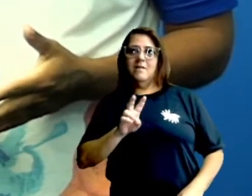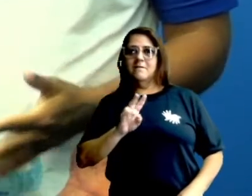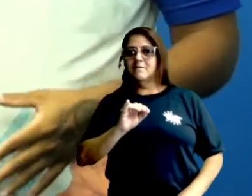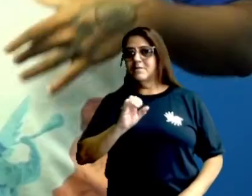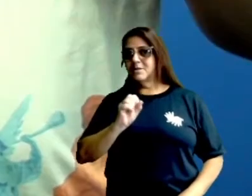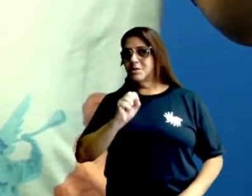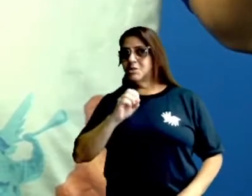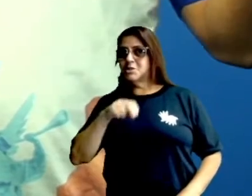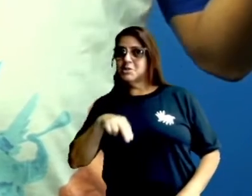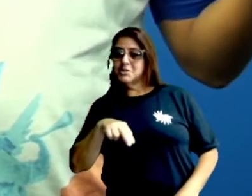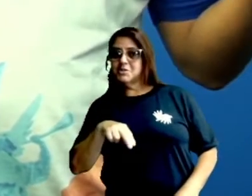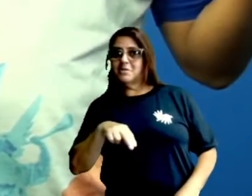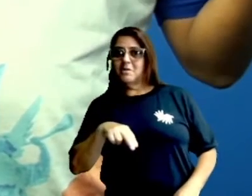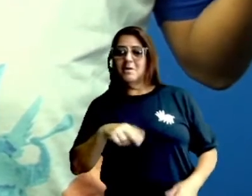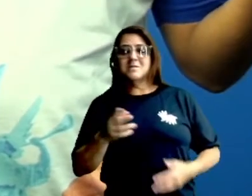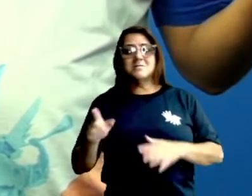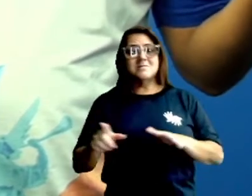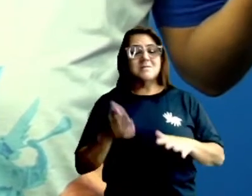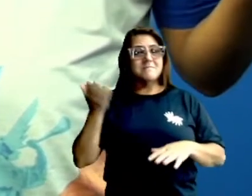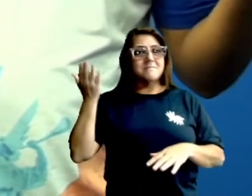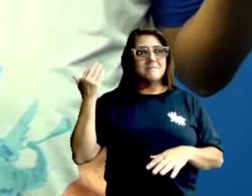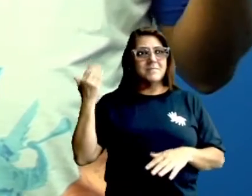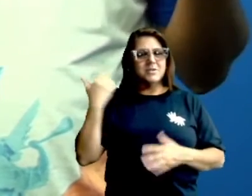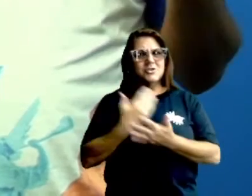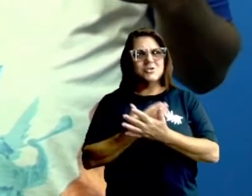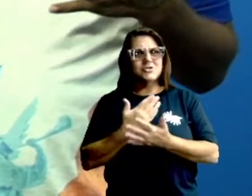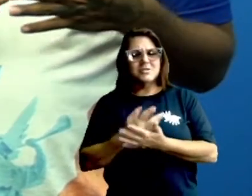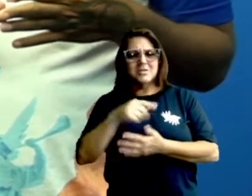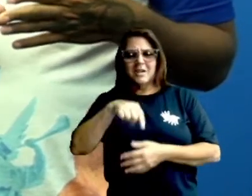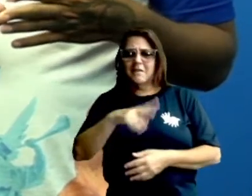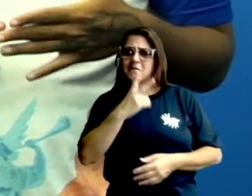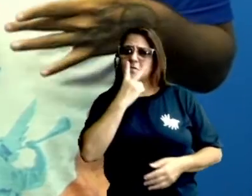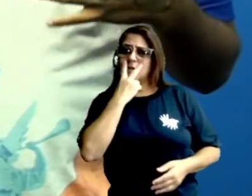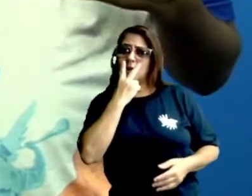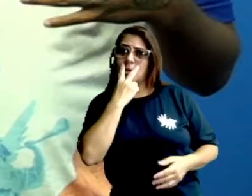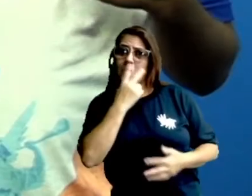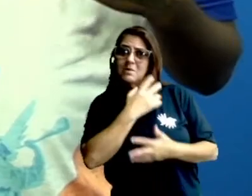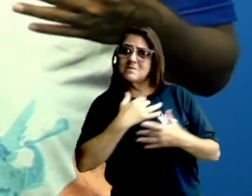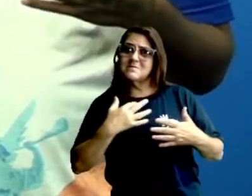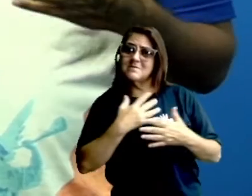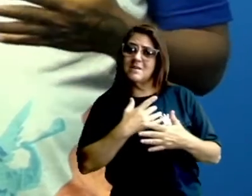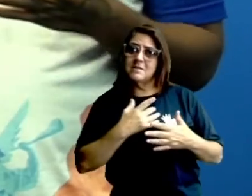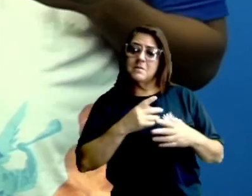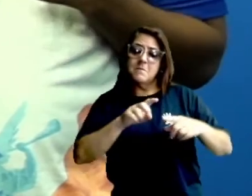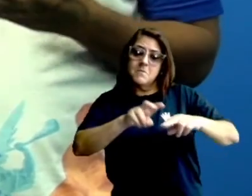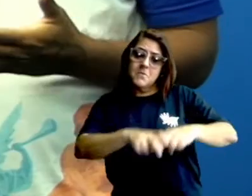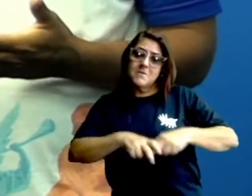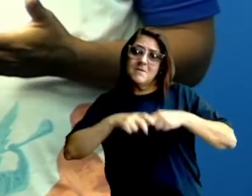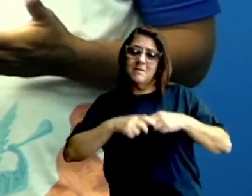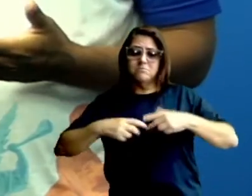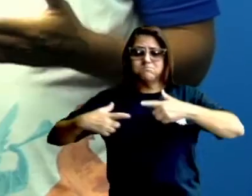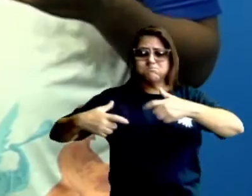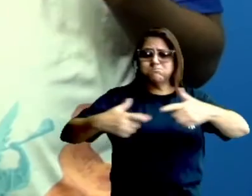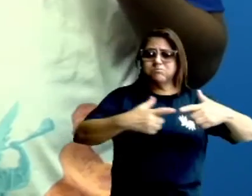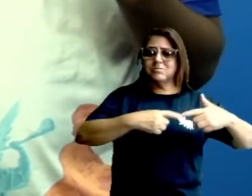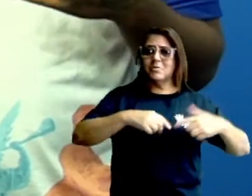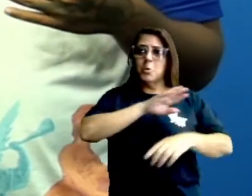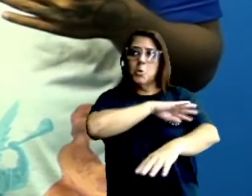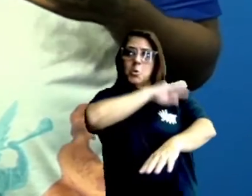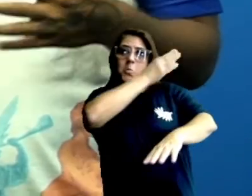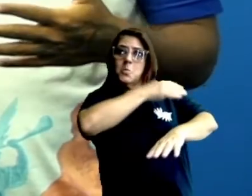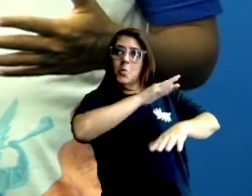Santiago tá bem algumas semanas a gente tava estudando sobre a história de Vitória de Santo Antão por conta da batalha do Monte das Tabocas